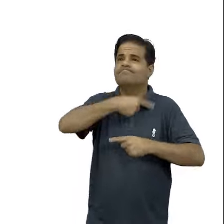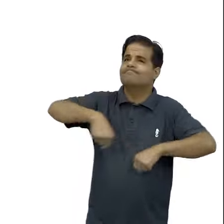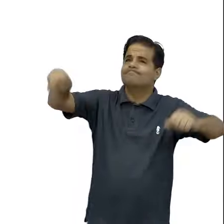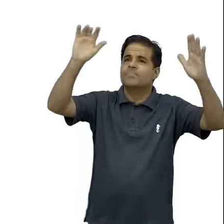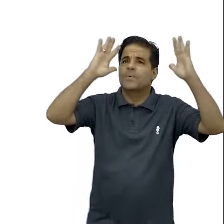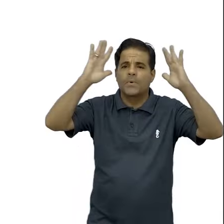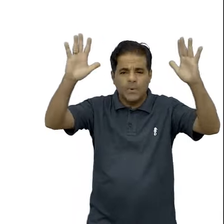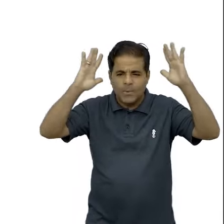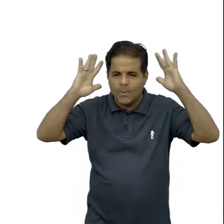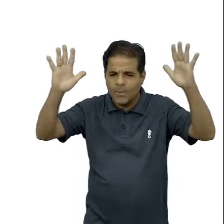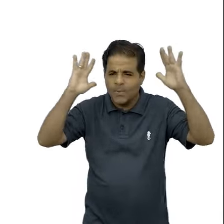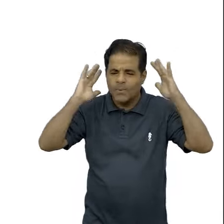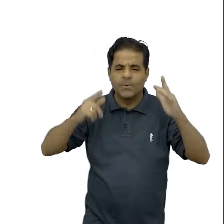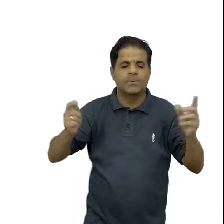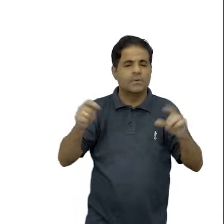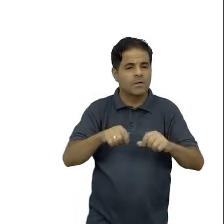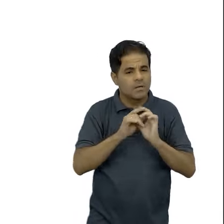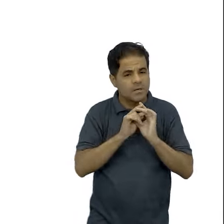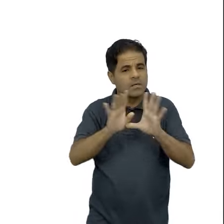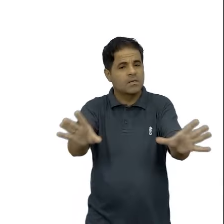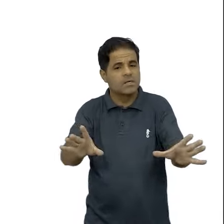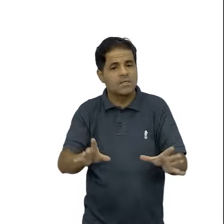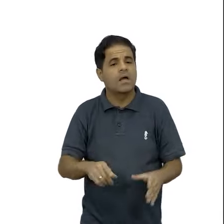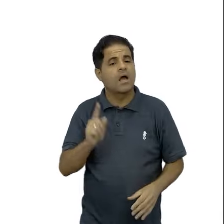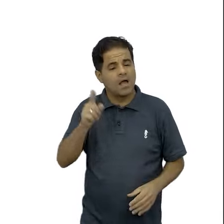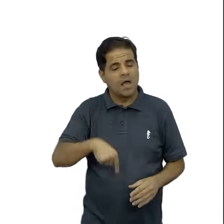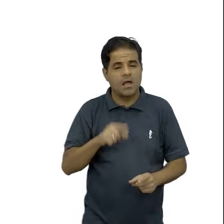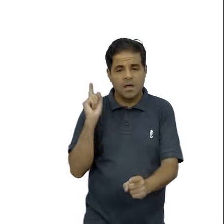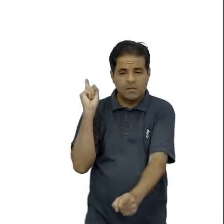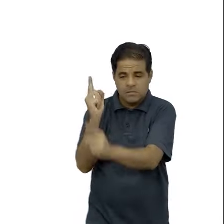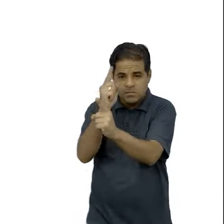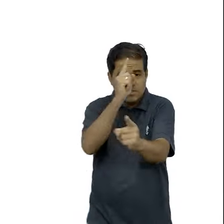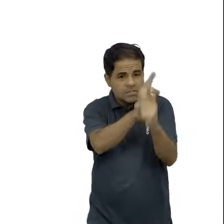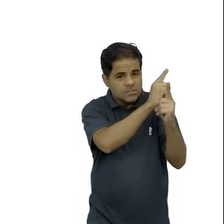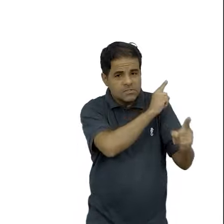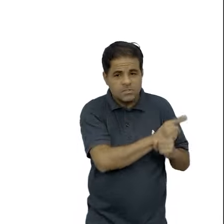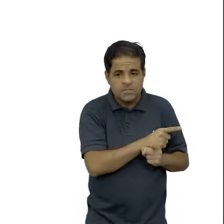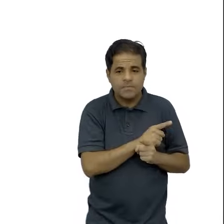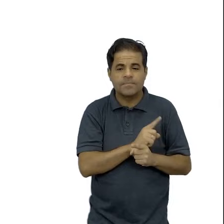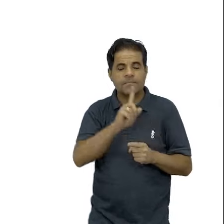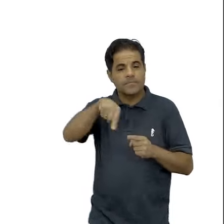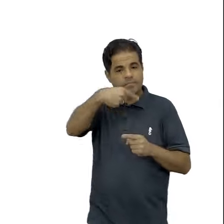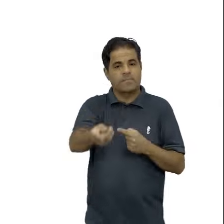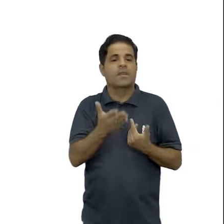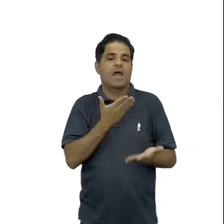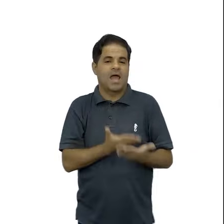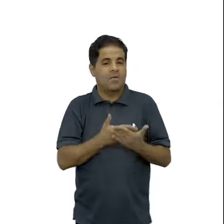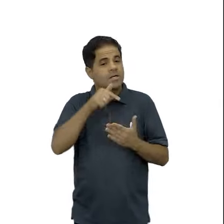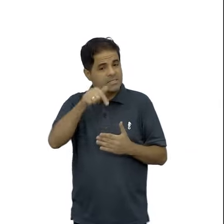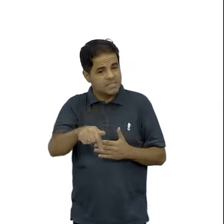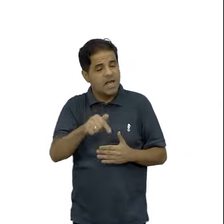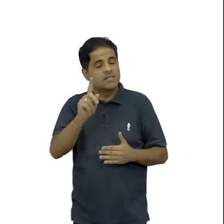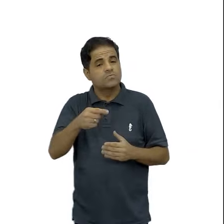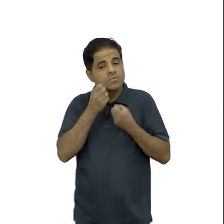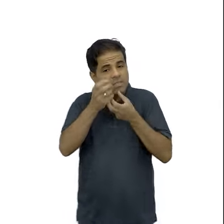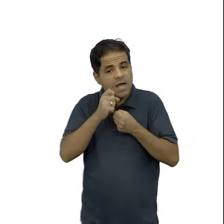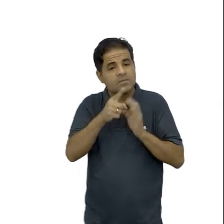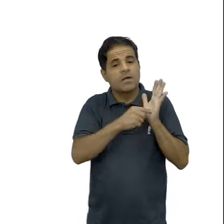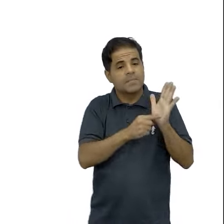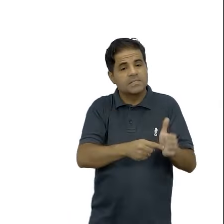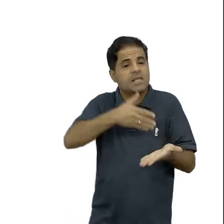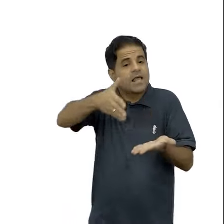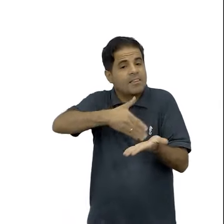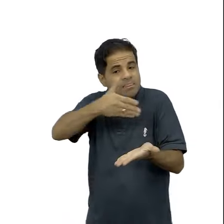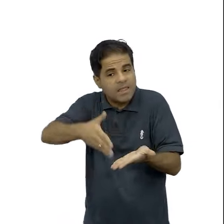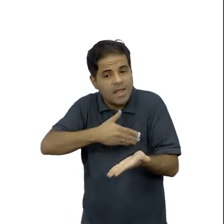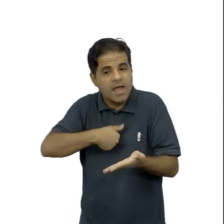sobre referências que permitam esta localização. Na aula 7, os dados são apresentados em